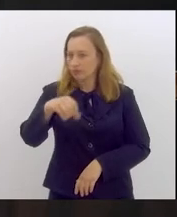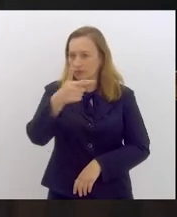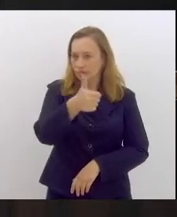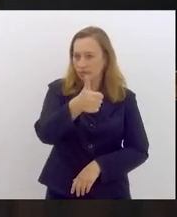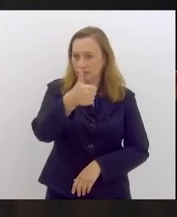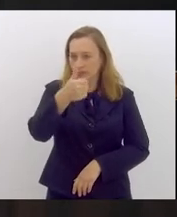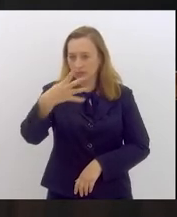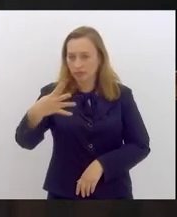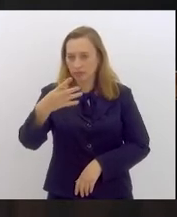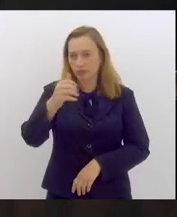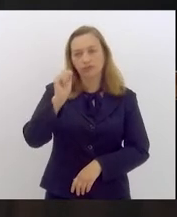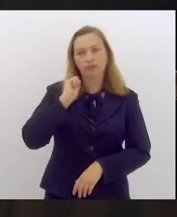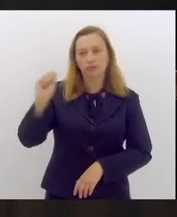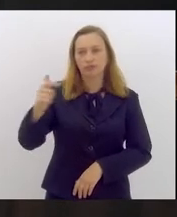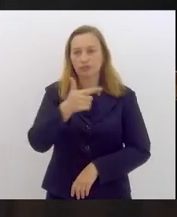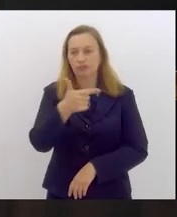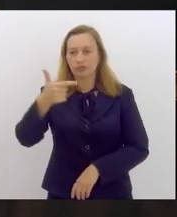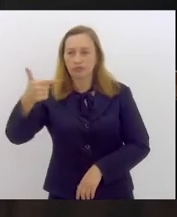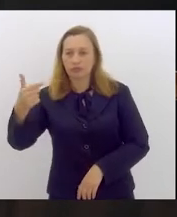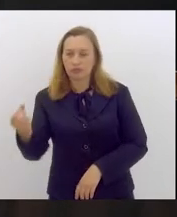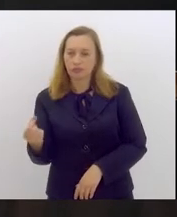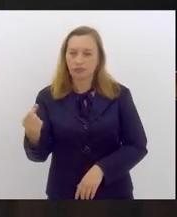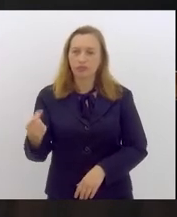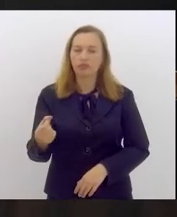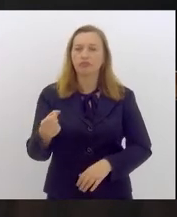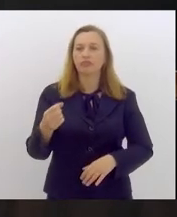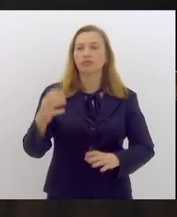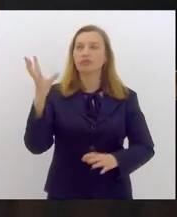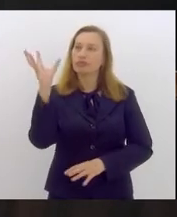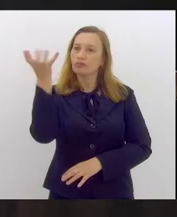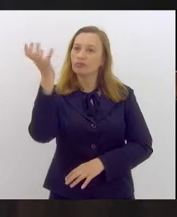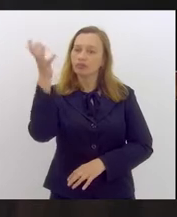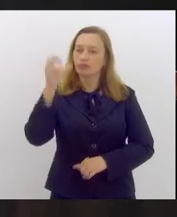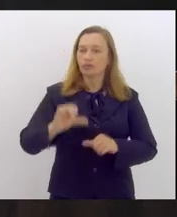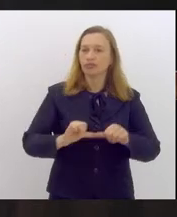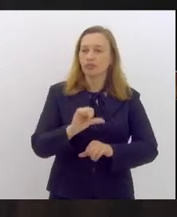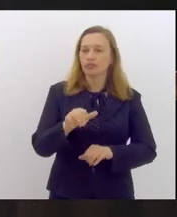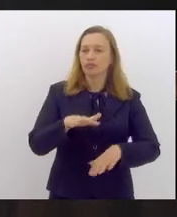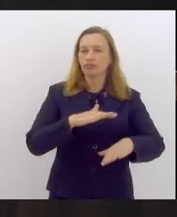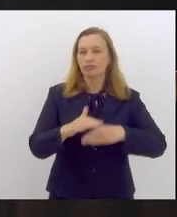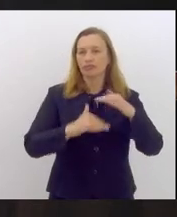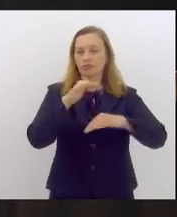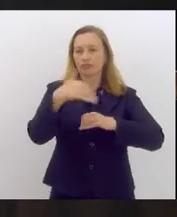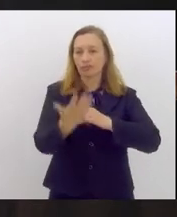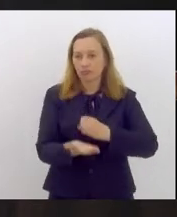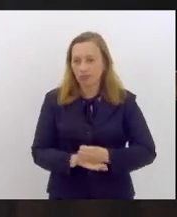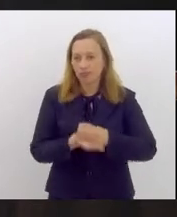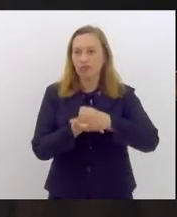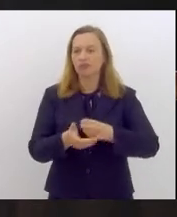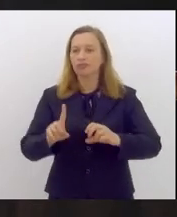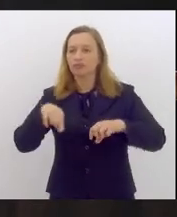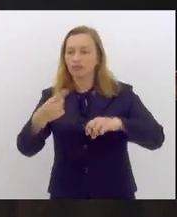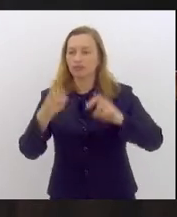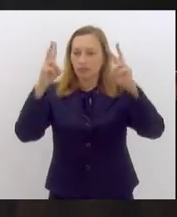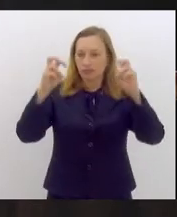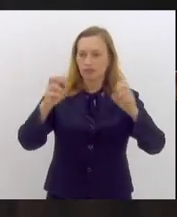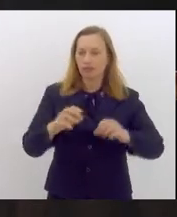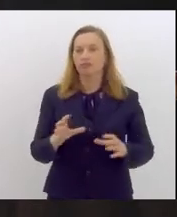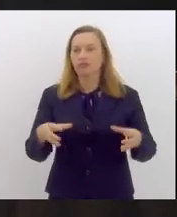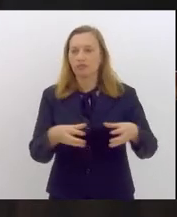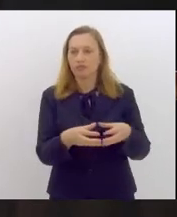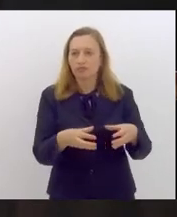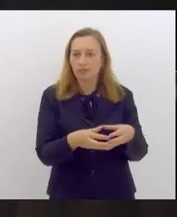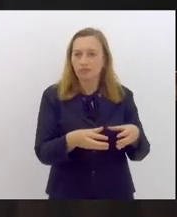abril de 2010, Política Estadual sobre a Mudança Global do Clima e Desenvolvimento Sustentável e da Outras Providências. Pareceres das